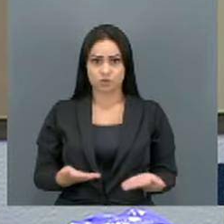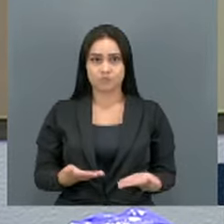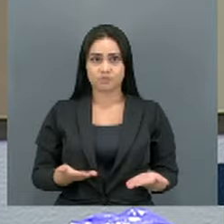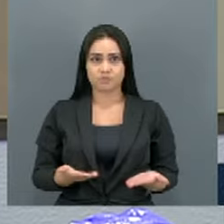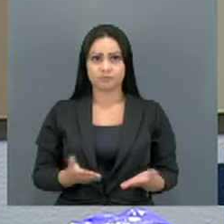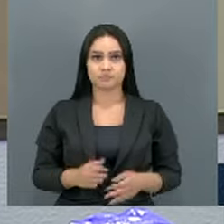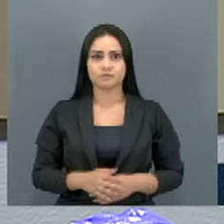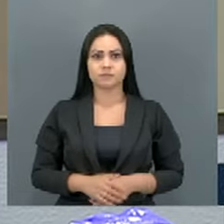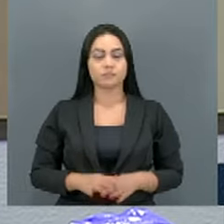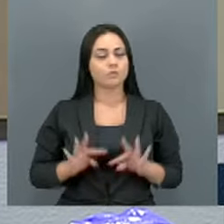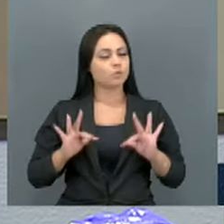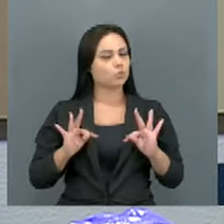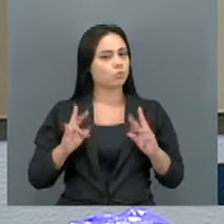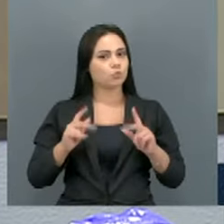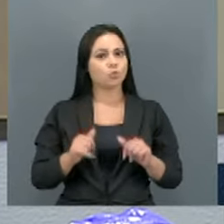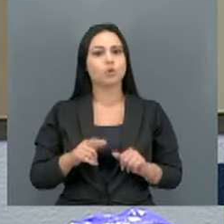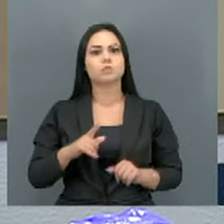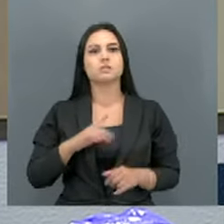Até hoje, todos em